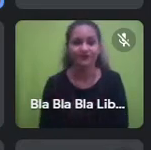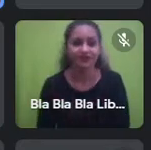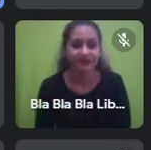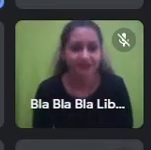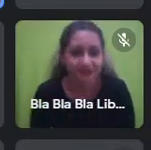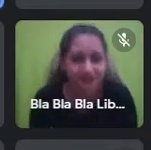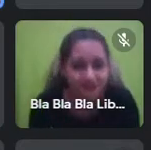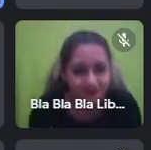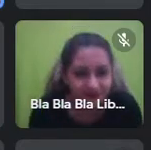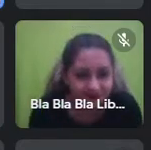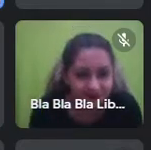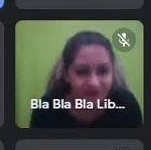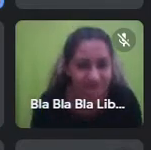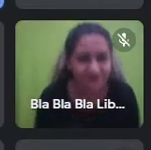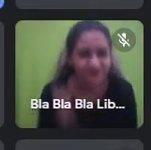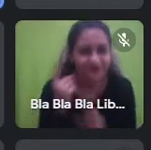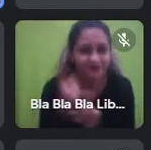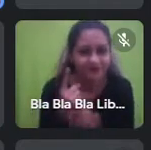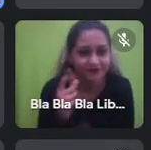encontrei acarás.